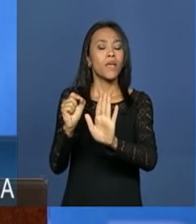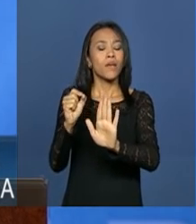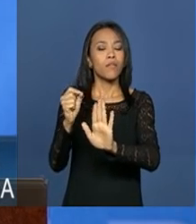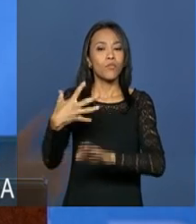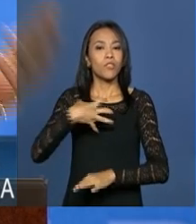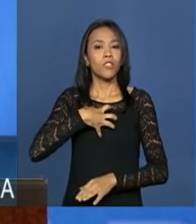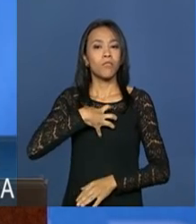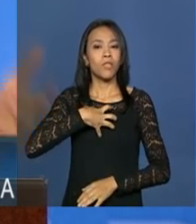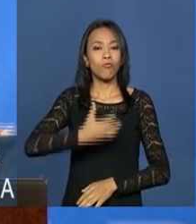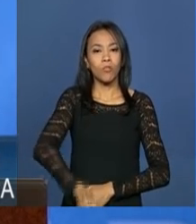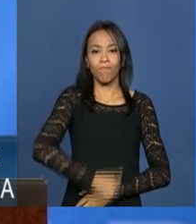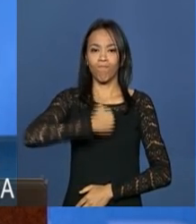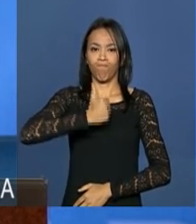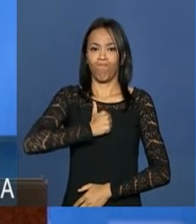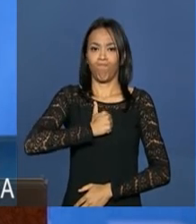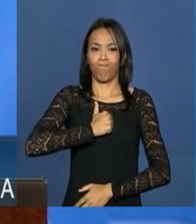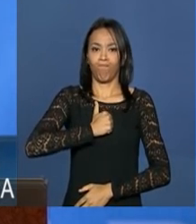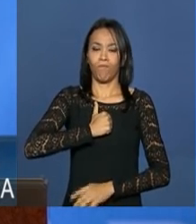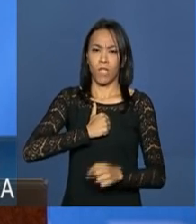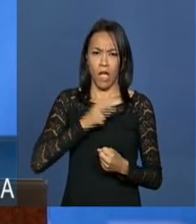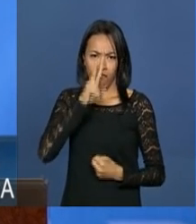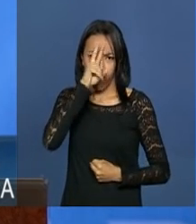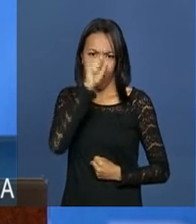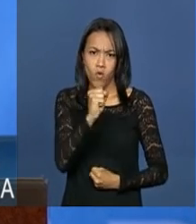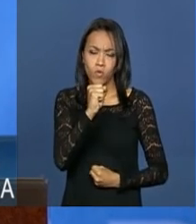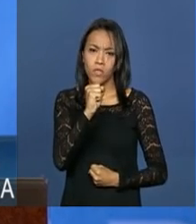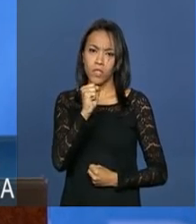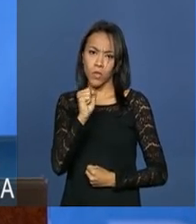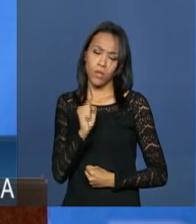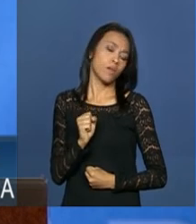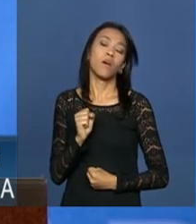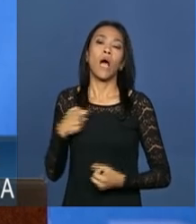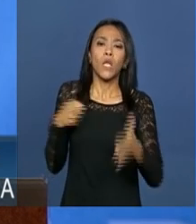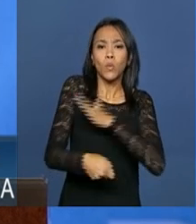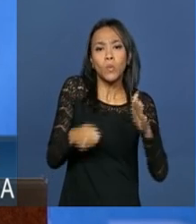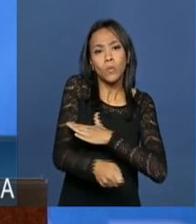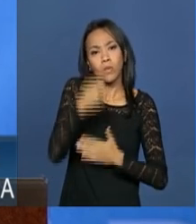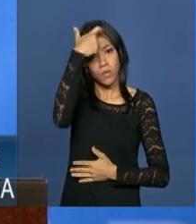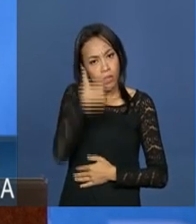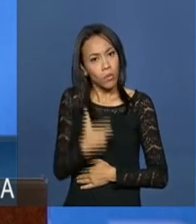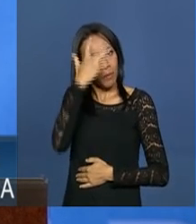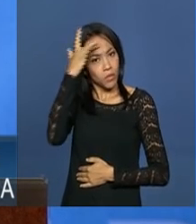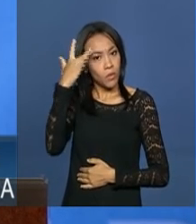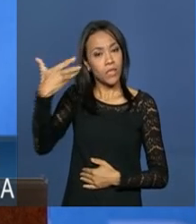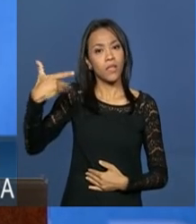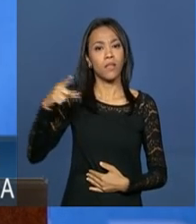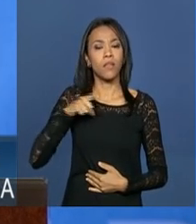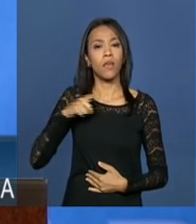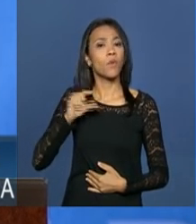autoestima, a dignidade, a força de uma pessoa que tem não